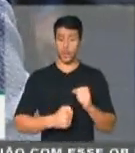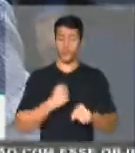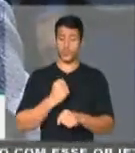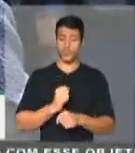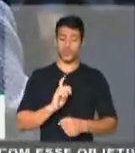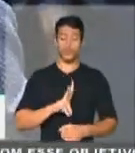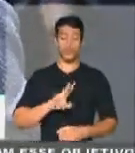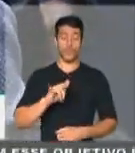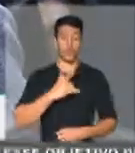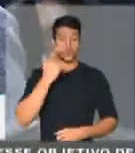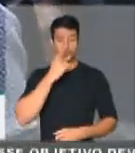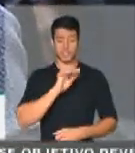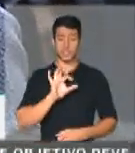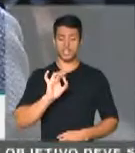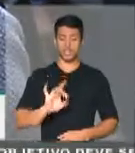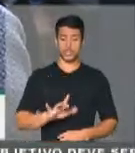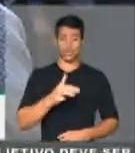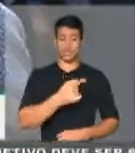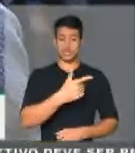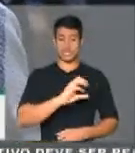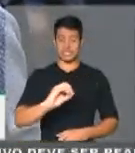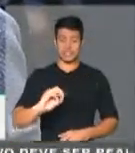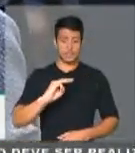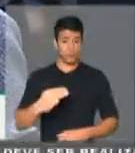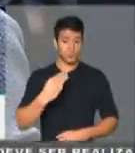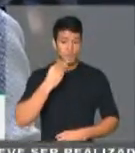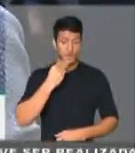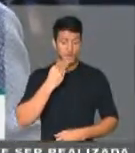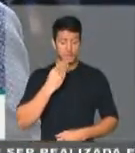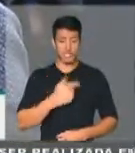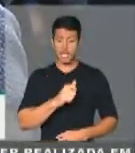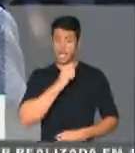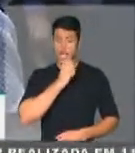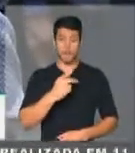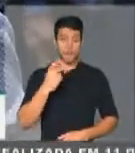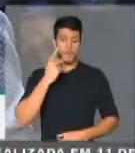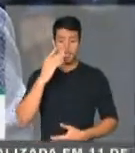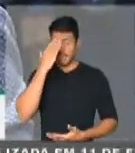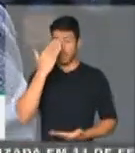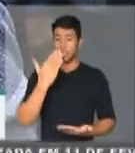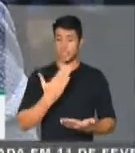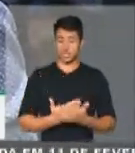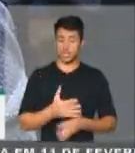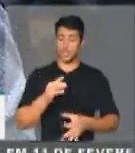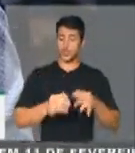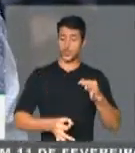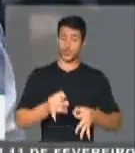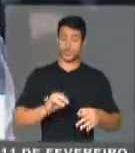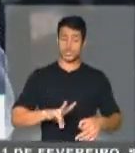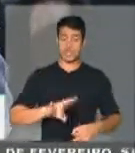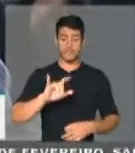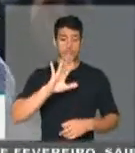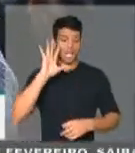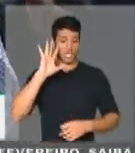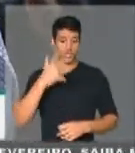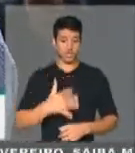de 700 milhões. O Amapá confia na justiça para dar fim a essas monstruosidades. Obrigada, senhor presidente.